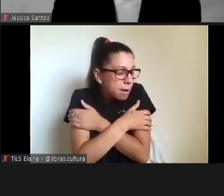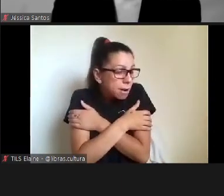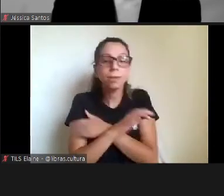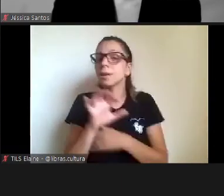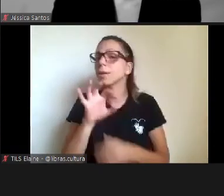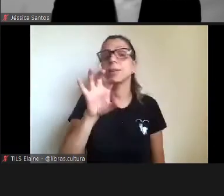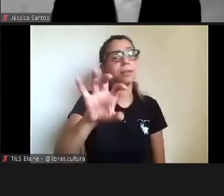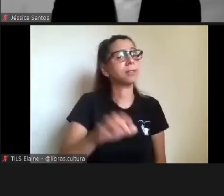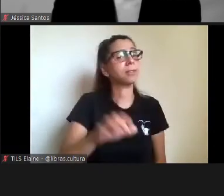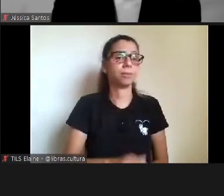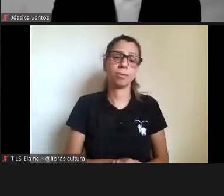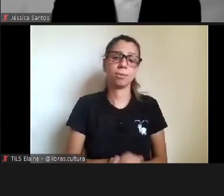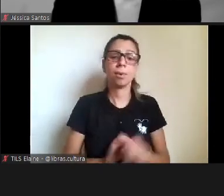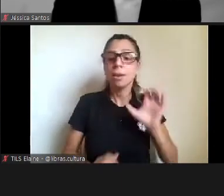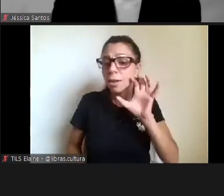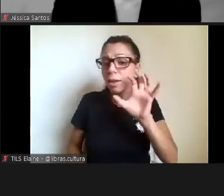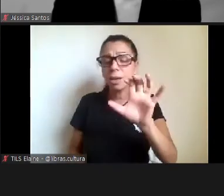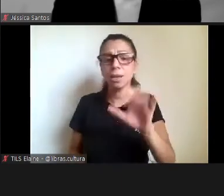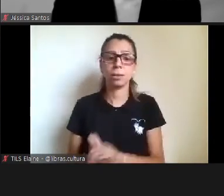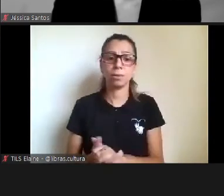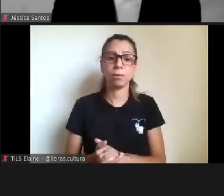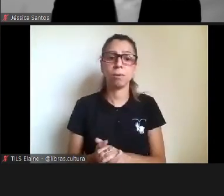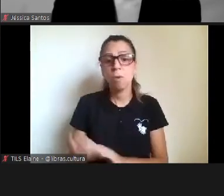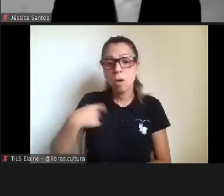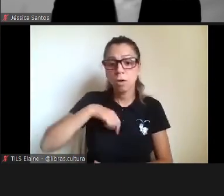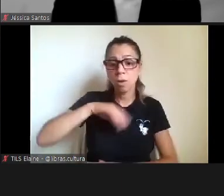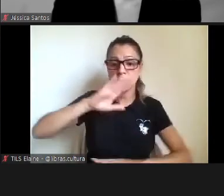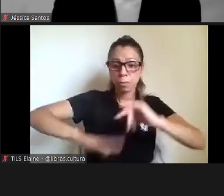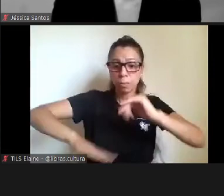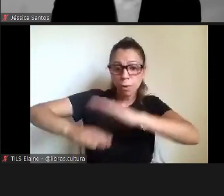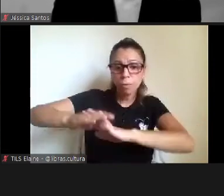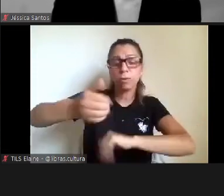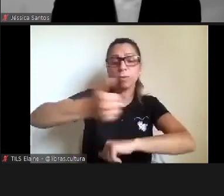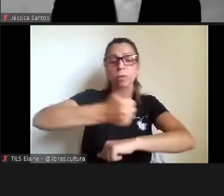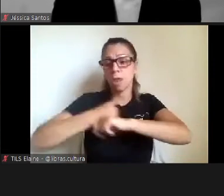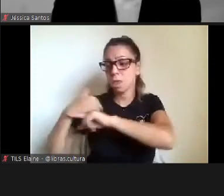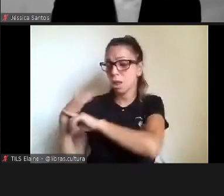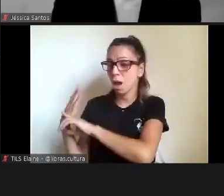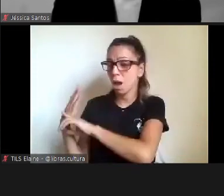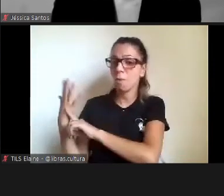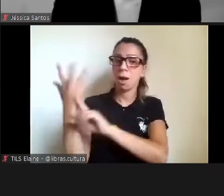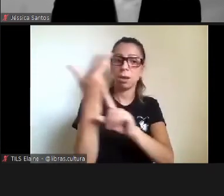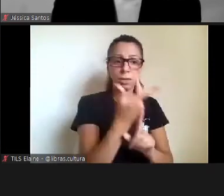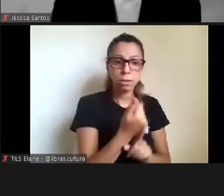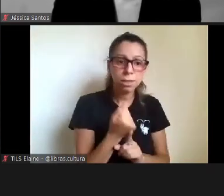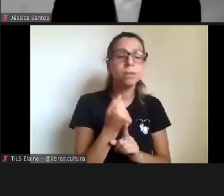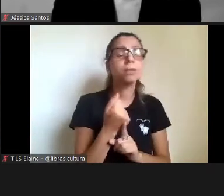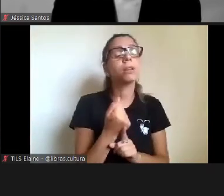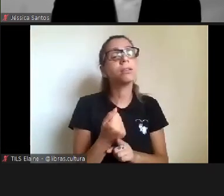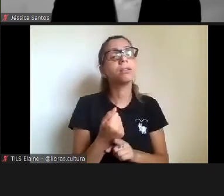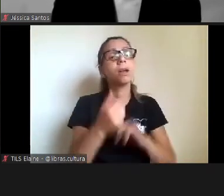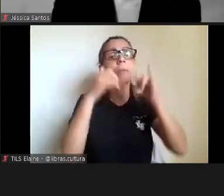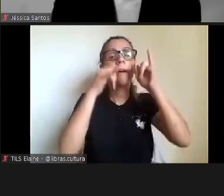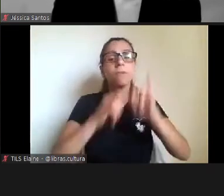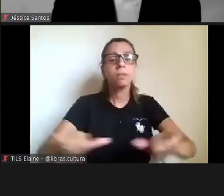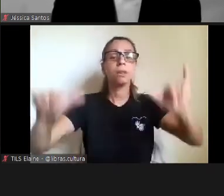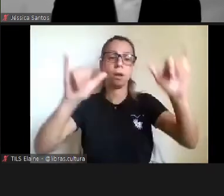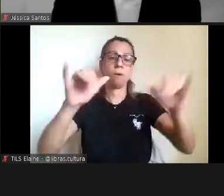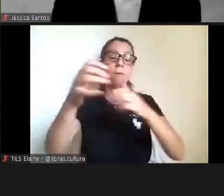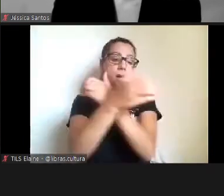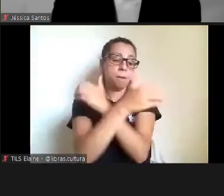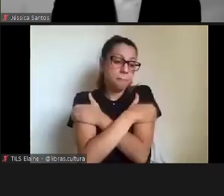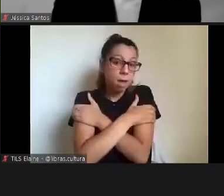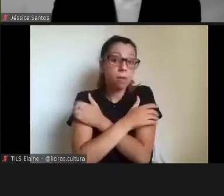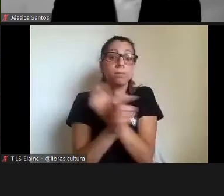isso. Nós, artistas, estamos dizendo, o abraço é legal, o abraço é